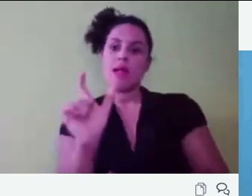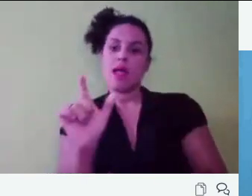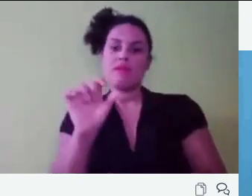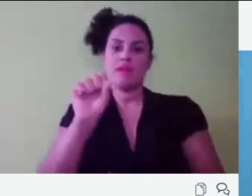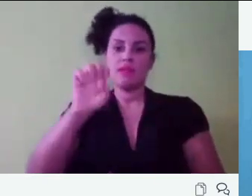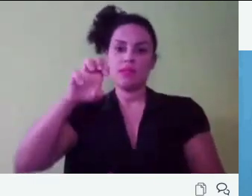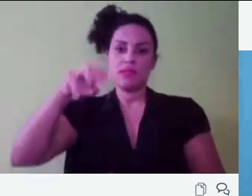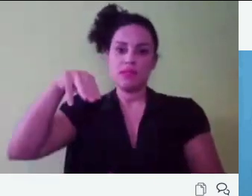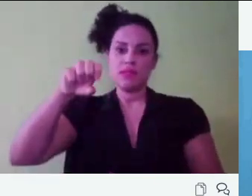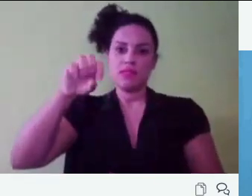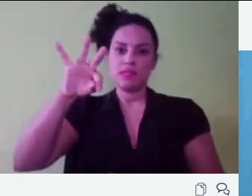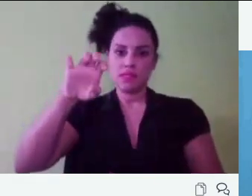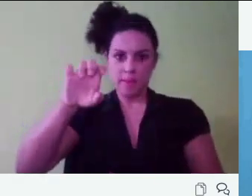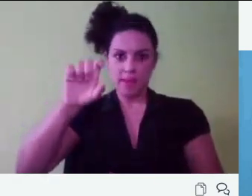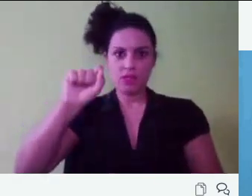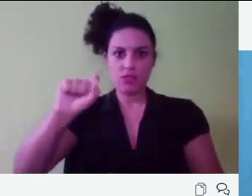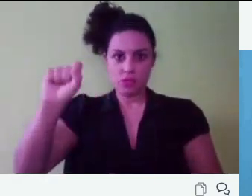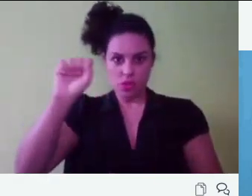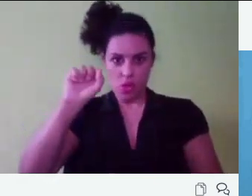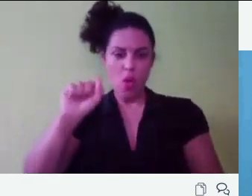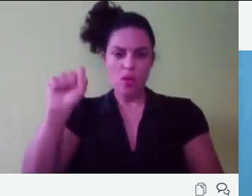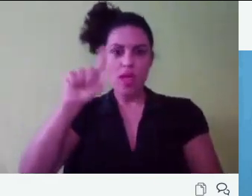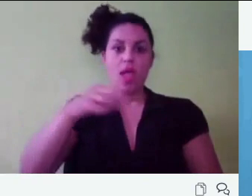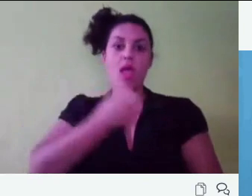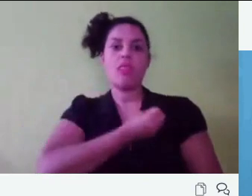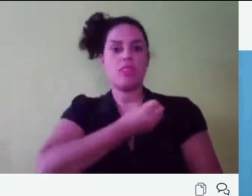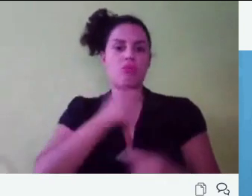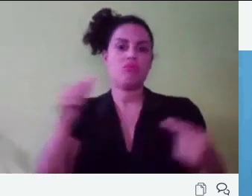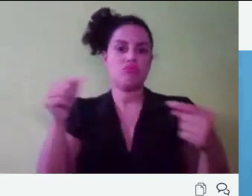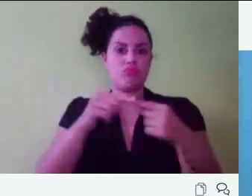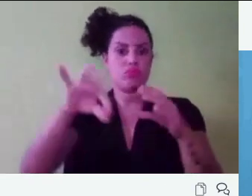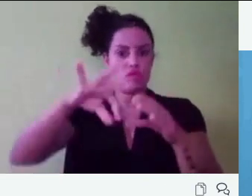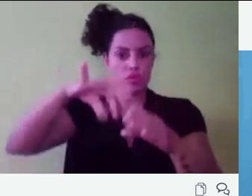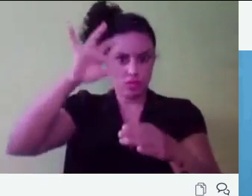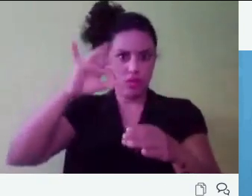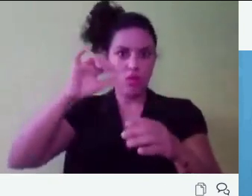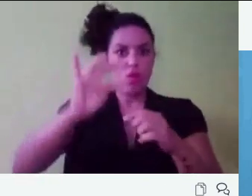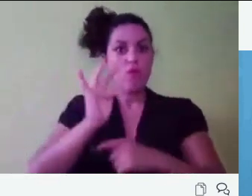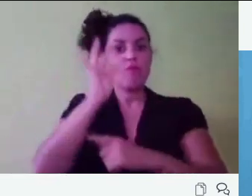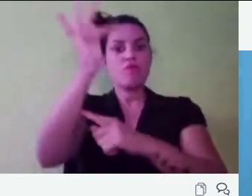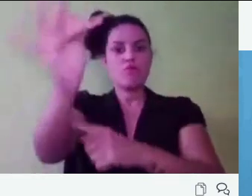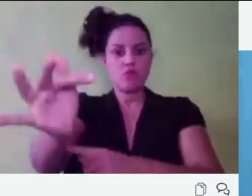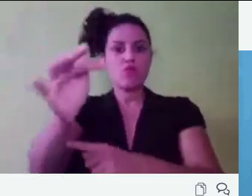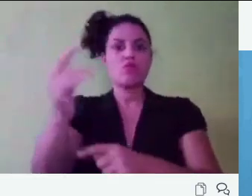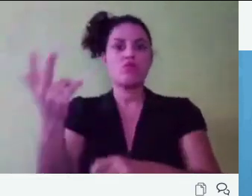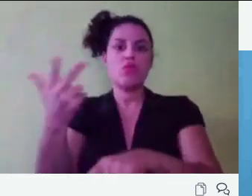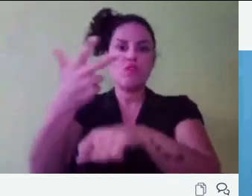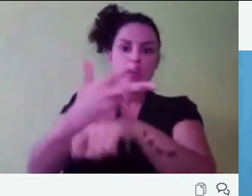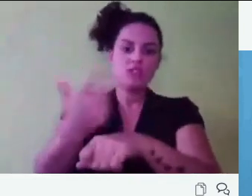seja utilizada em futuras conferências. Daremos início agora ao sorteio do edital